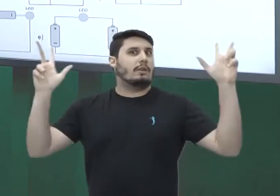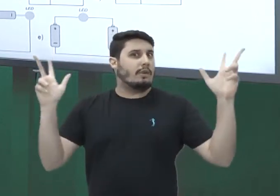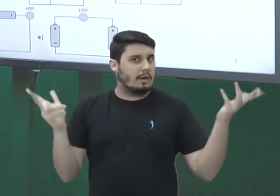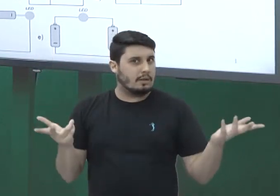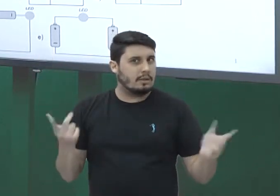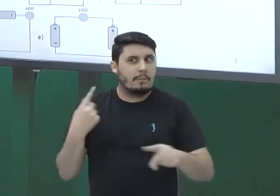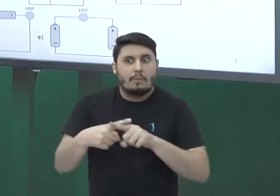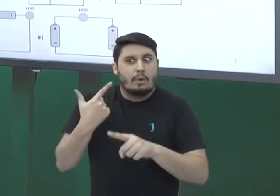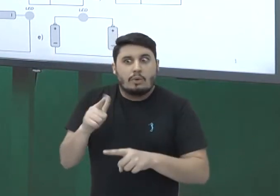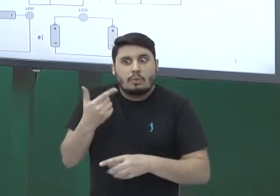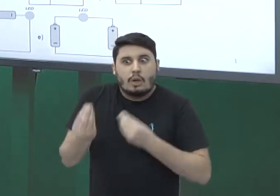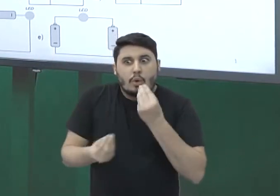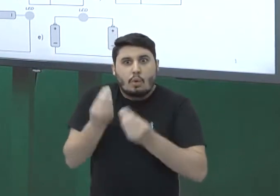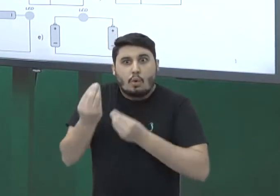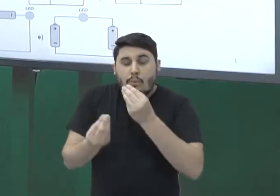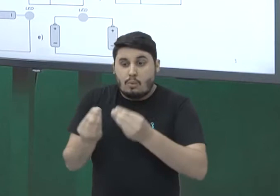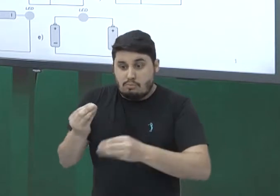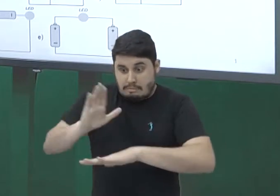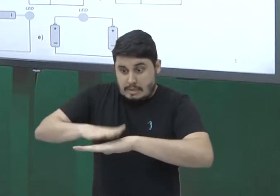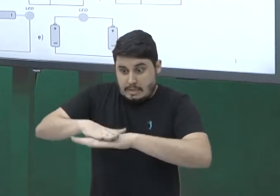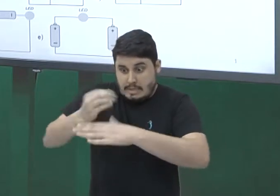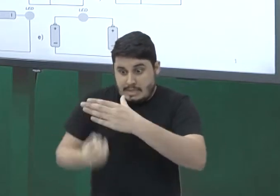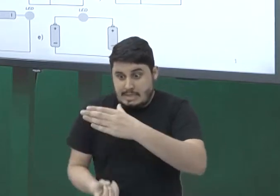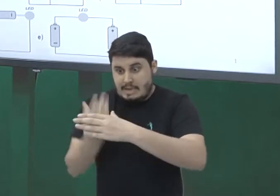existe, tá certo? O que acontece é uma